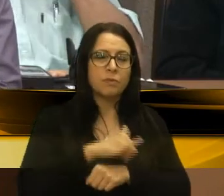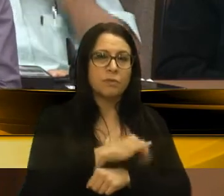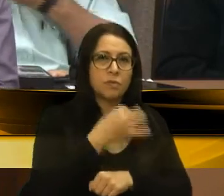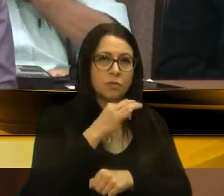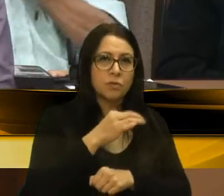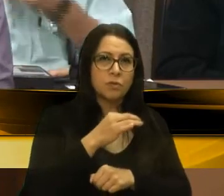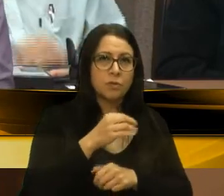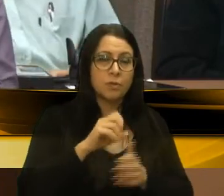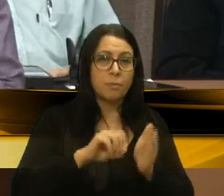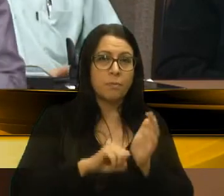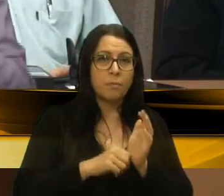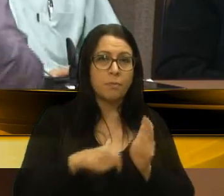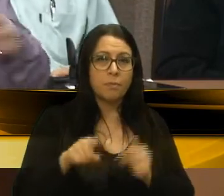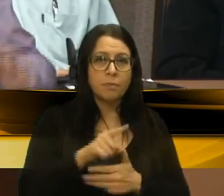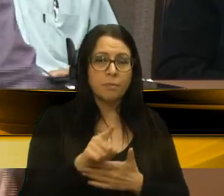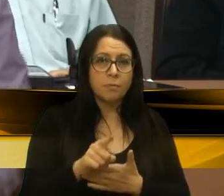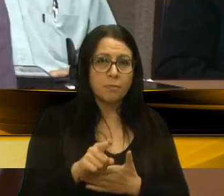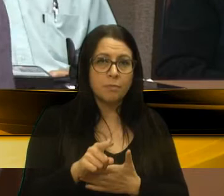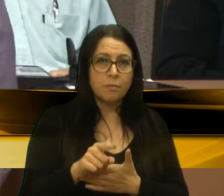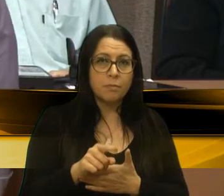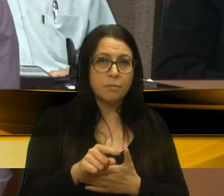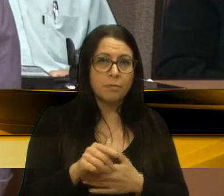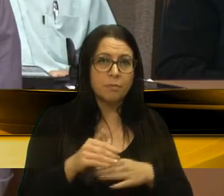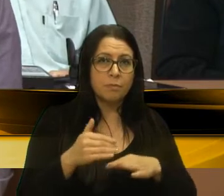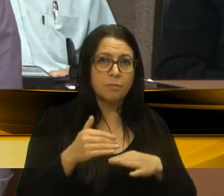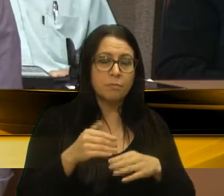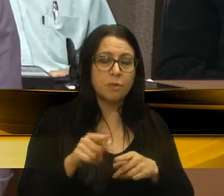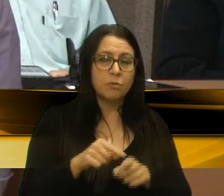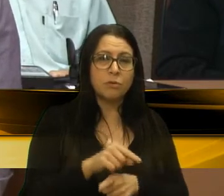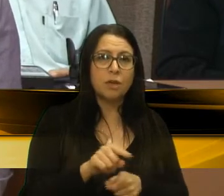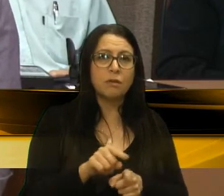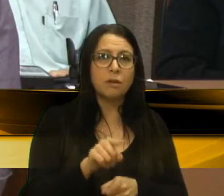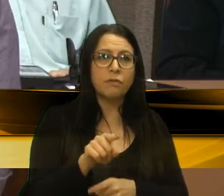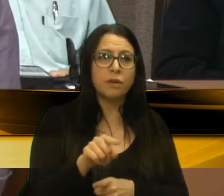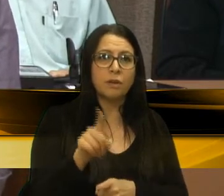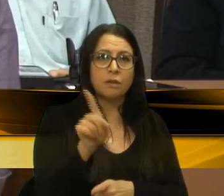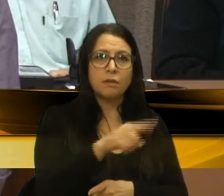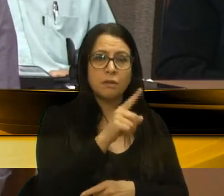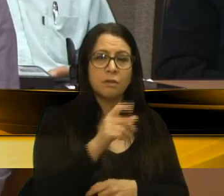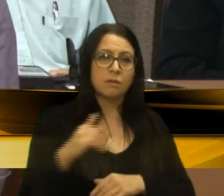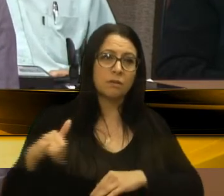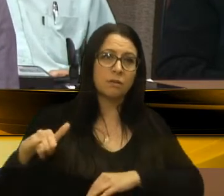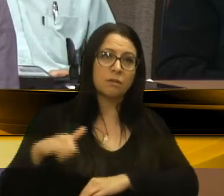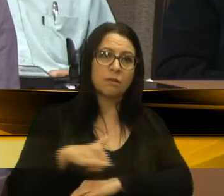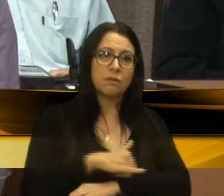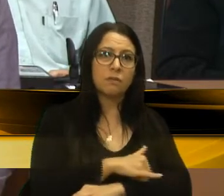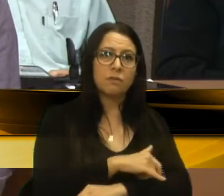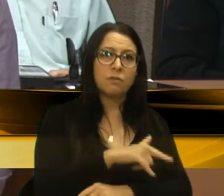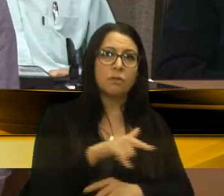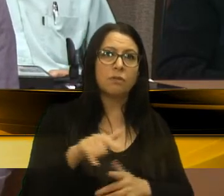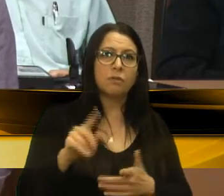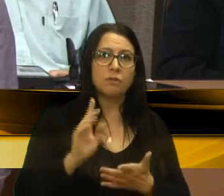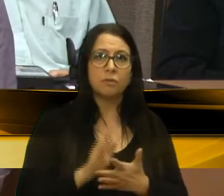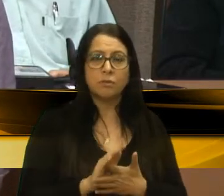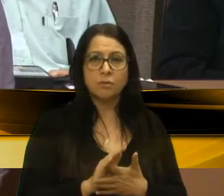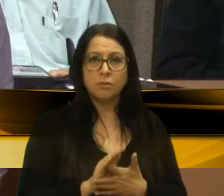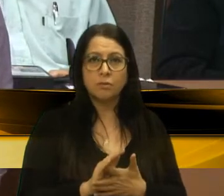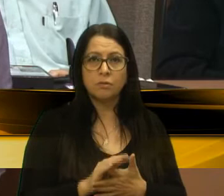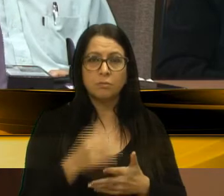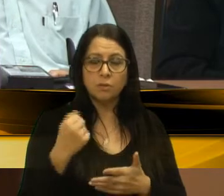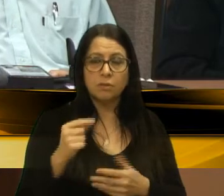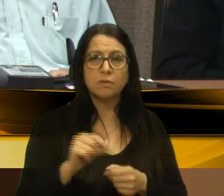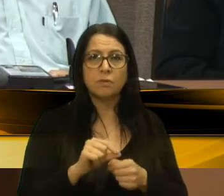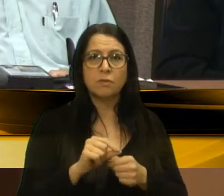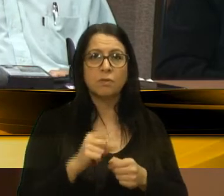sendo trancados. Foi cancelado alguns voos. Então, nós estamos, em verdade, enleados. Então, precisamos que os